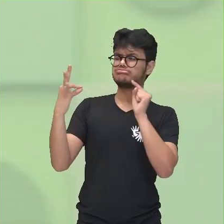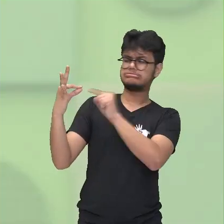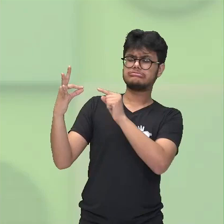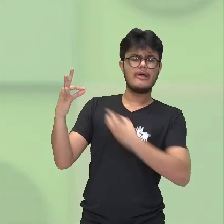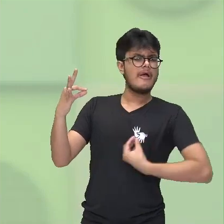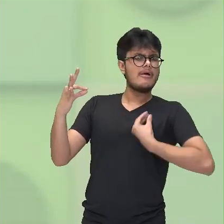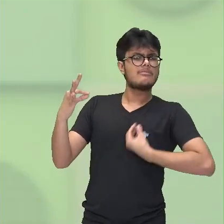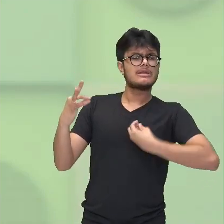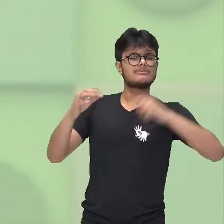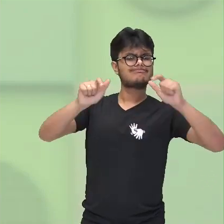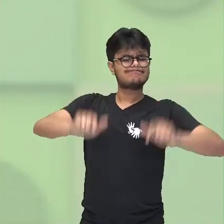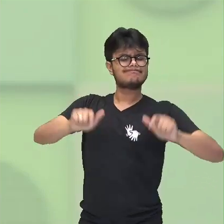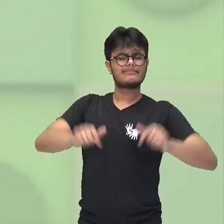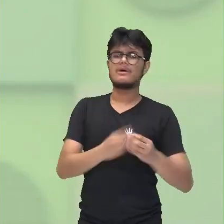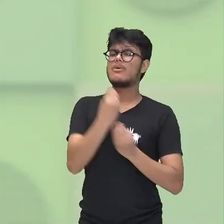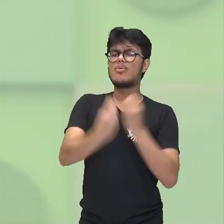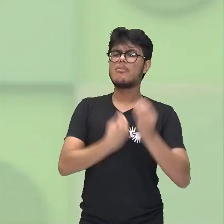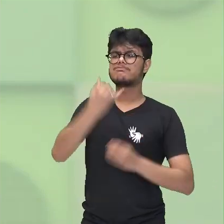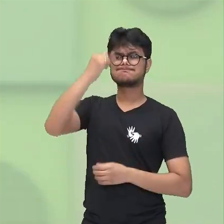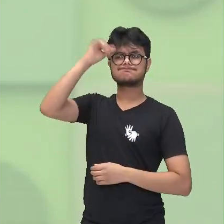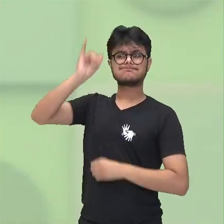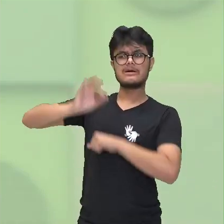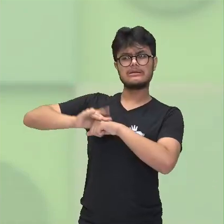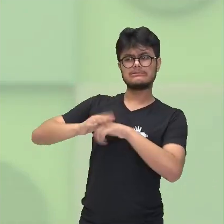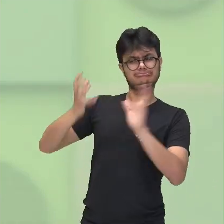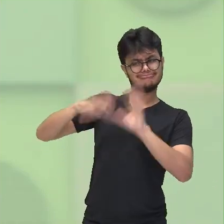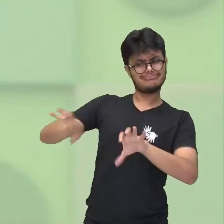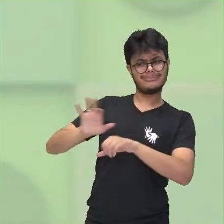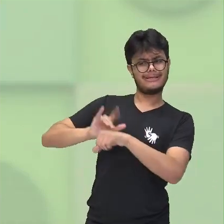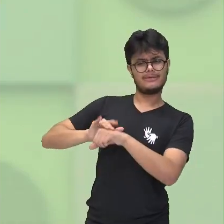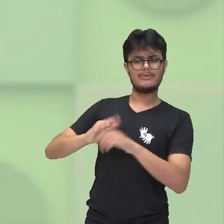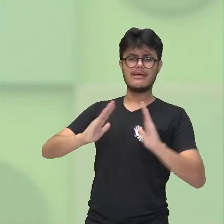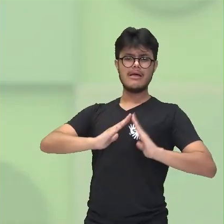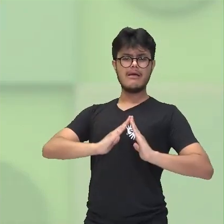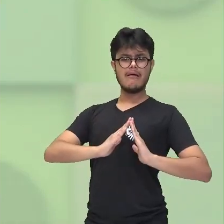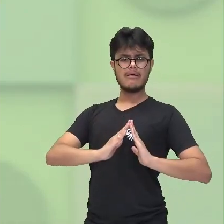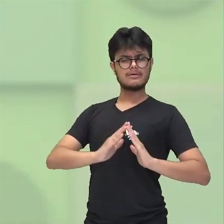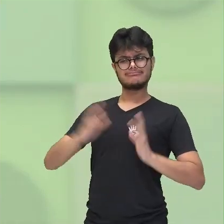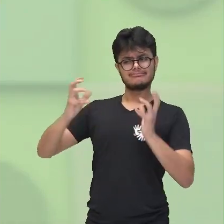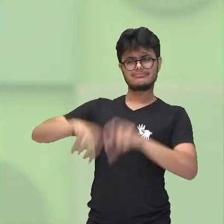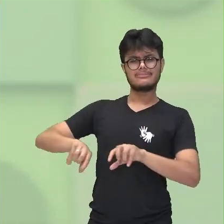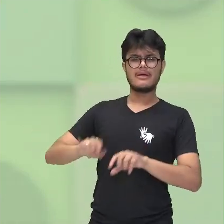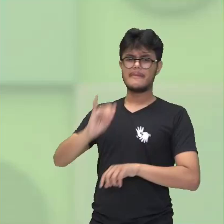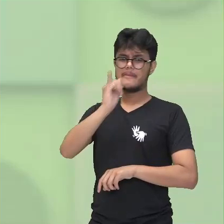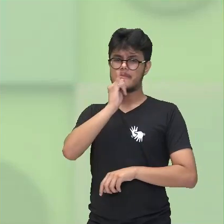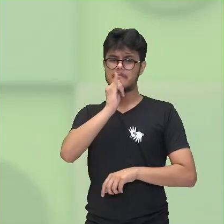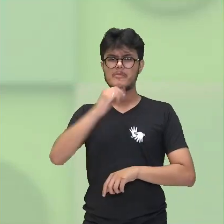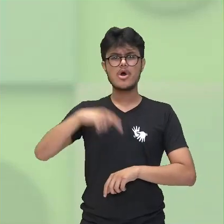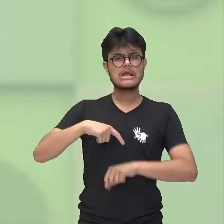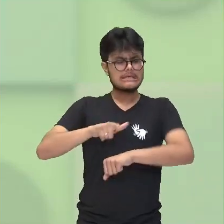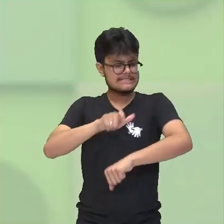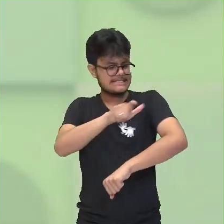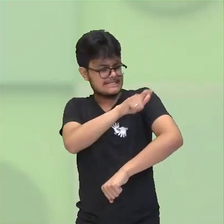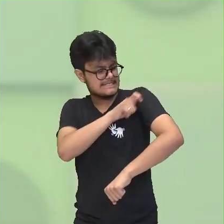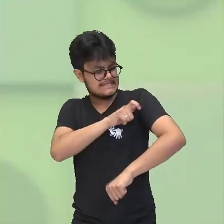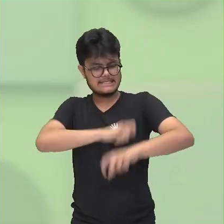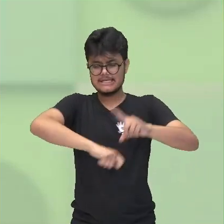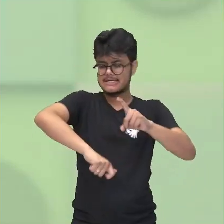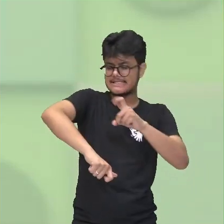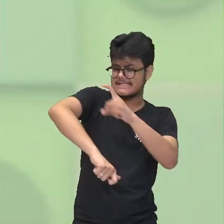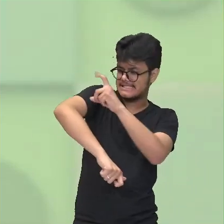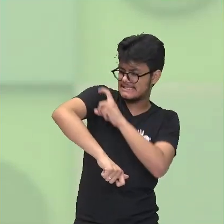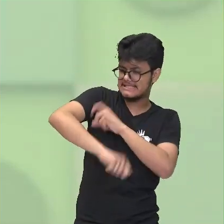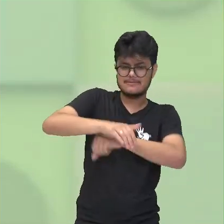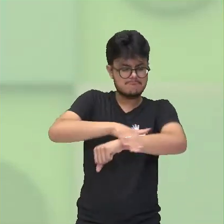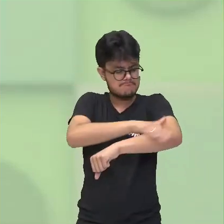naquele ambiente. Como é que eu posso fazer para evitar essa doença dentro da minha casa? Né, vou colocar tela, vou passar repelente, vou usar uma camisa